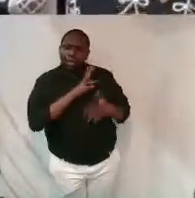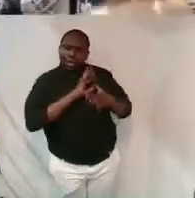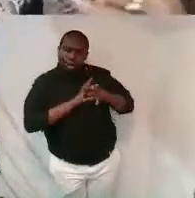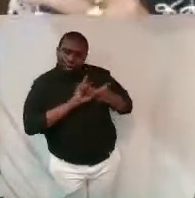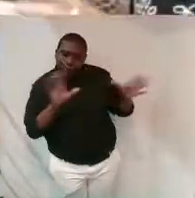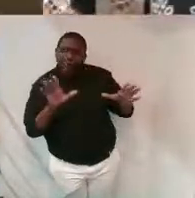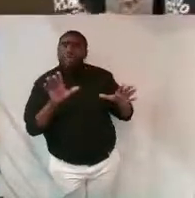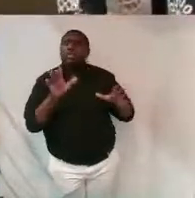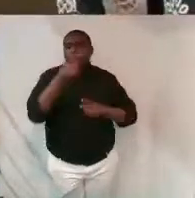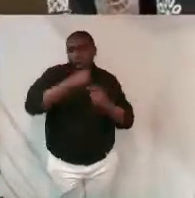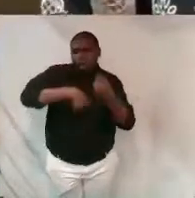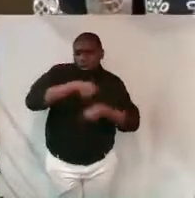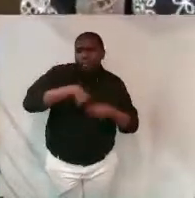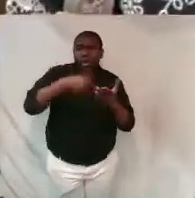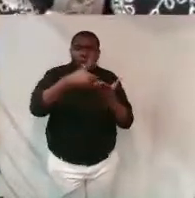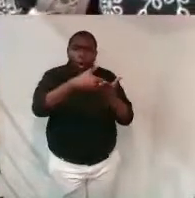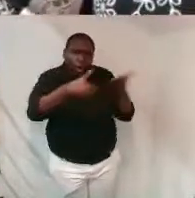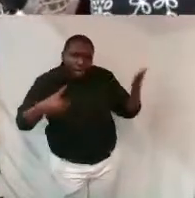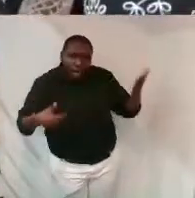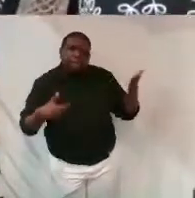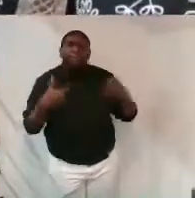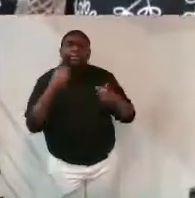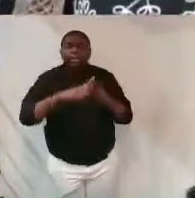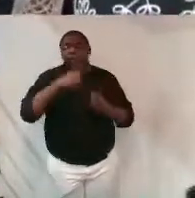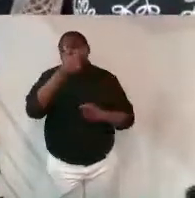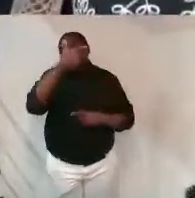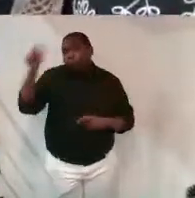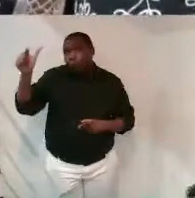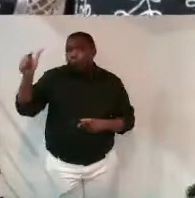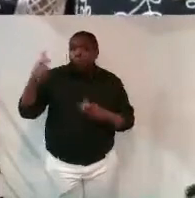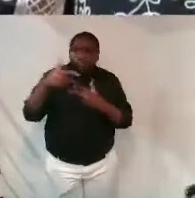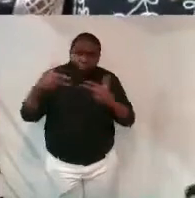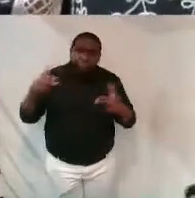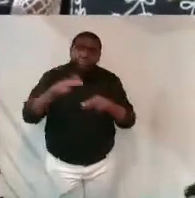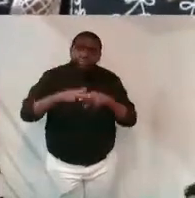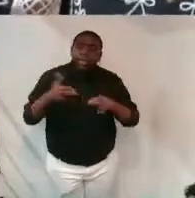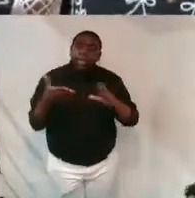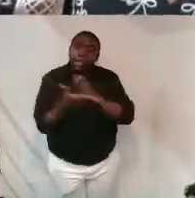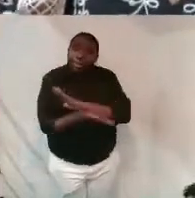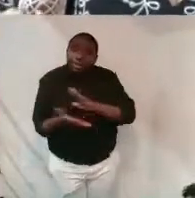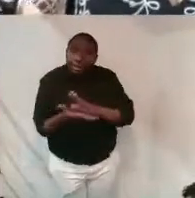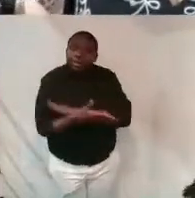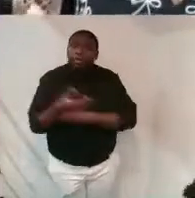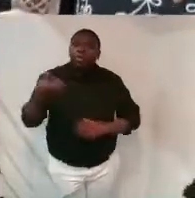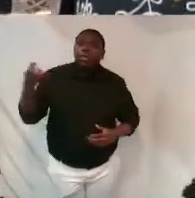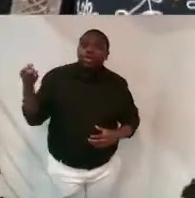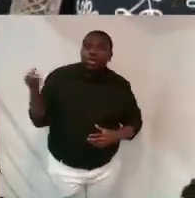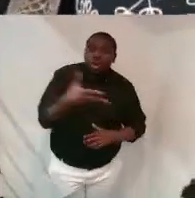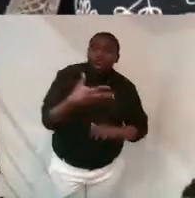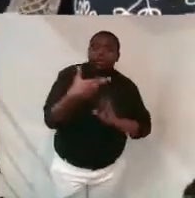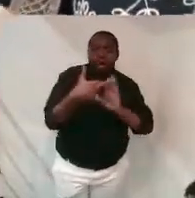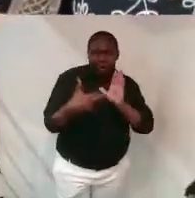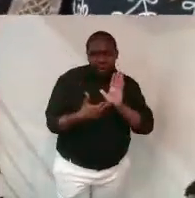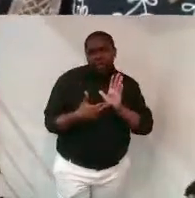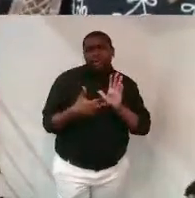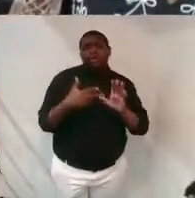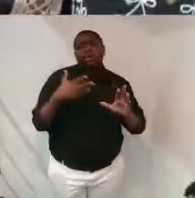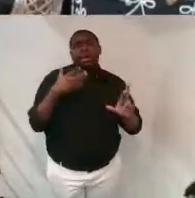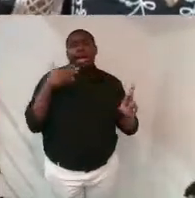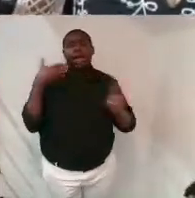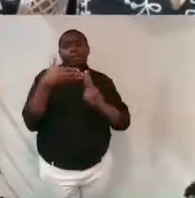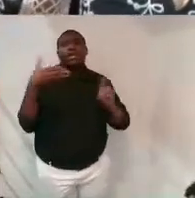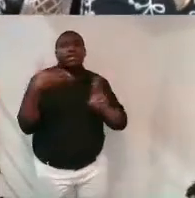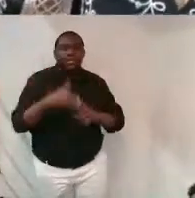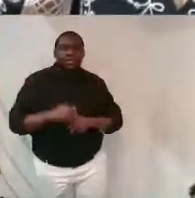econômica, contratual e outros aspectos por meio da emissão e da edição de normas de referência.